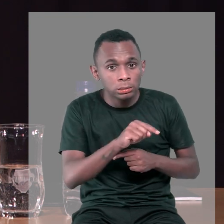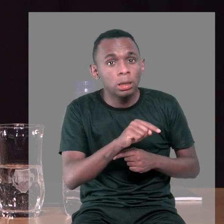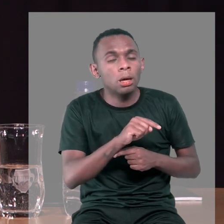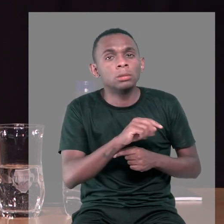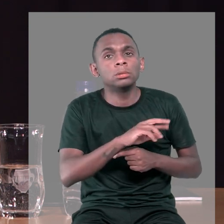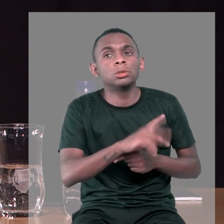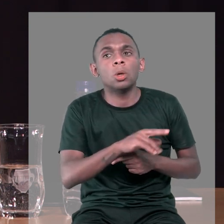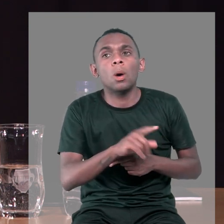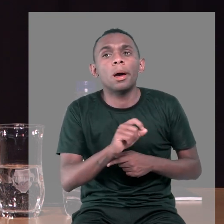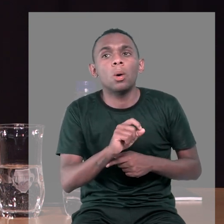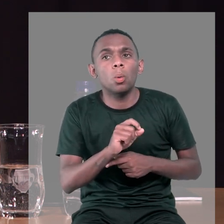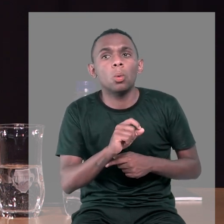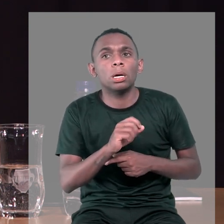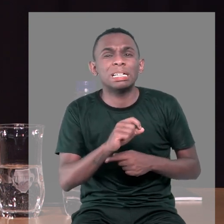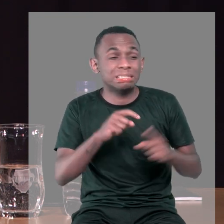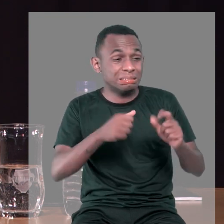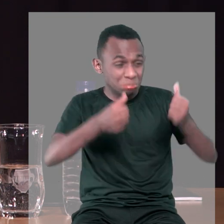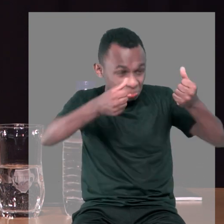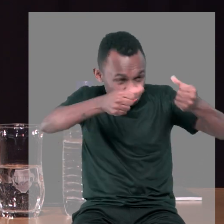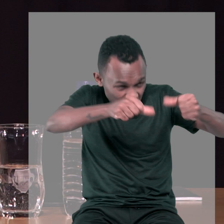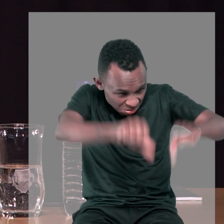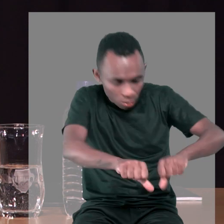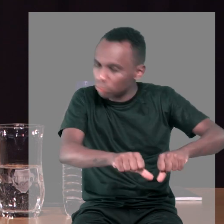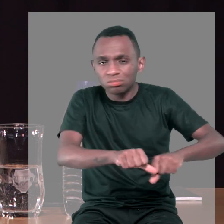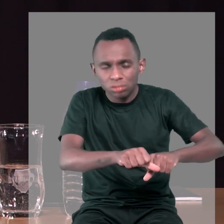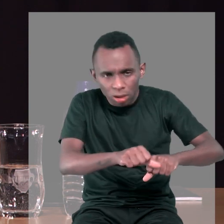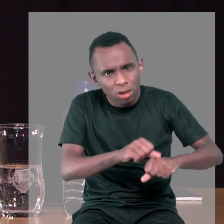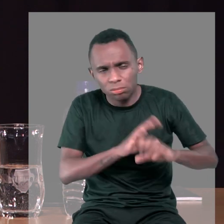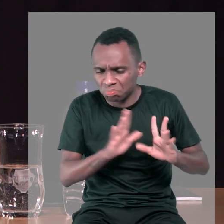essa figura muitas vezes foi construída, sobretudo